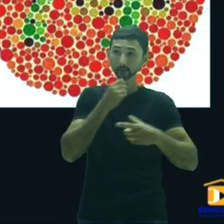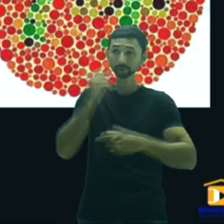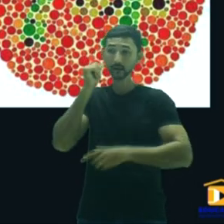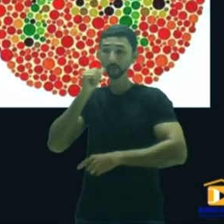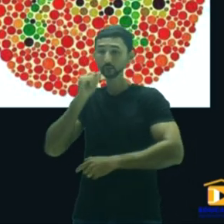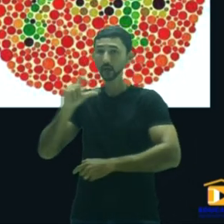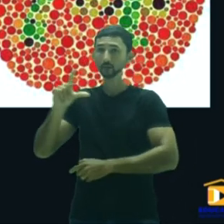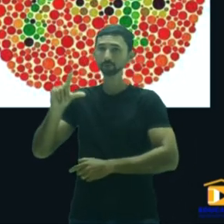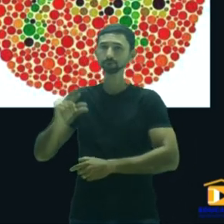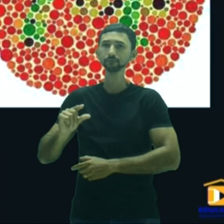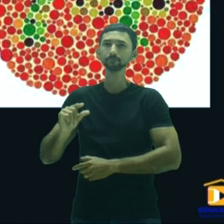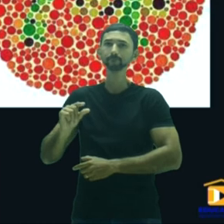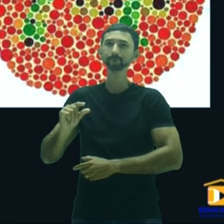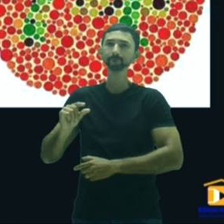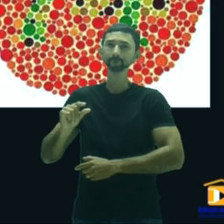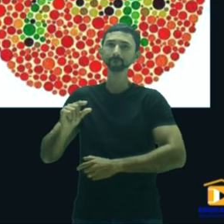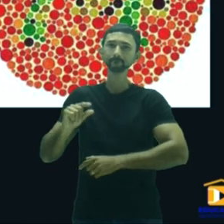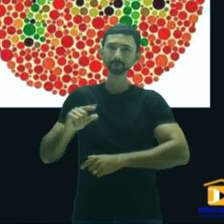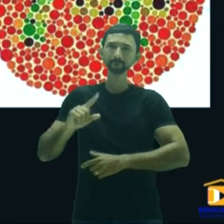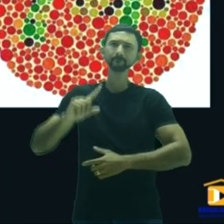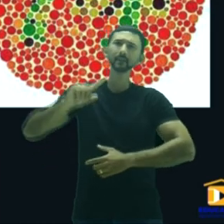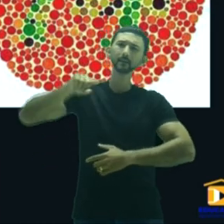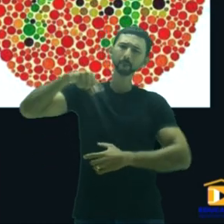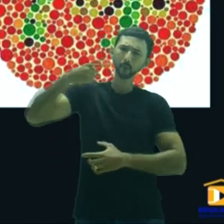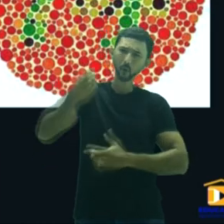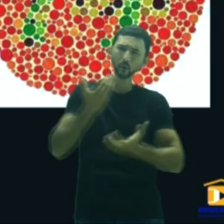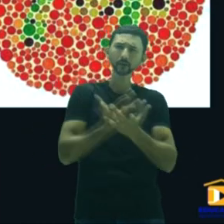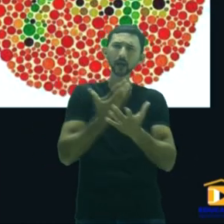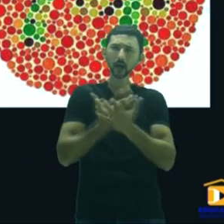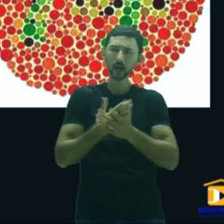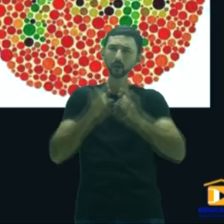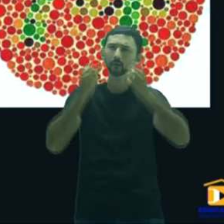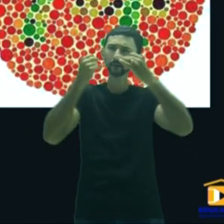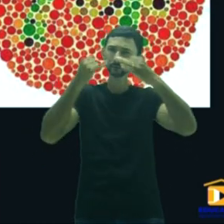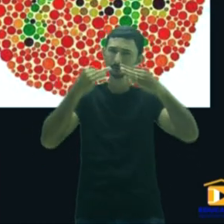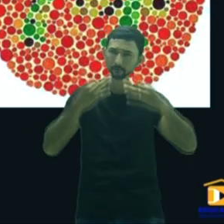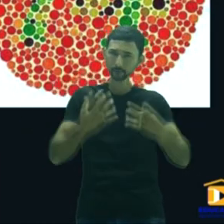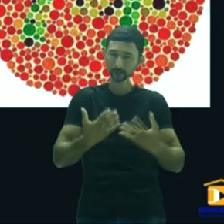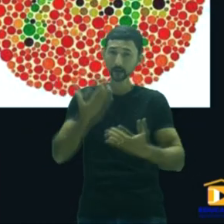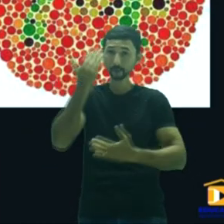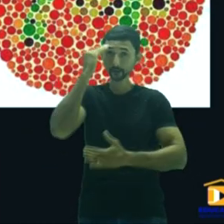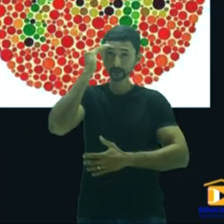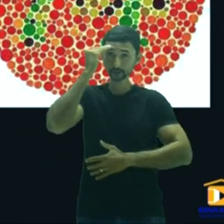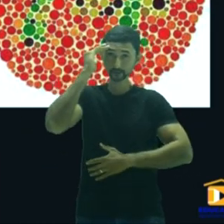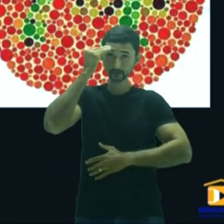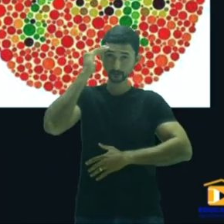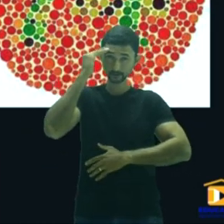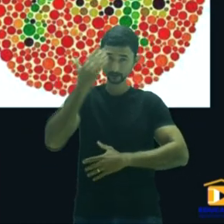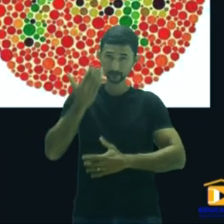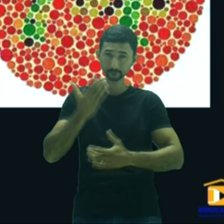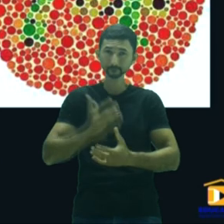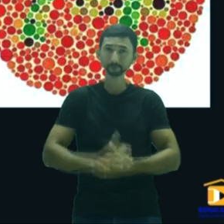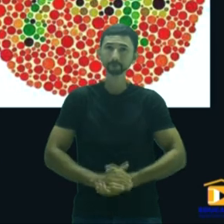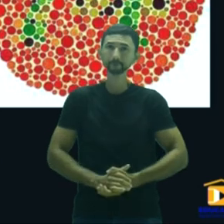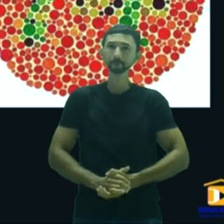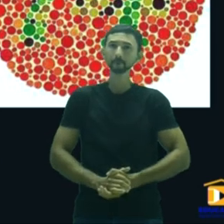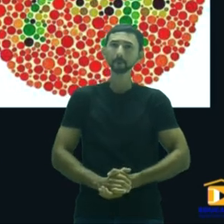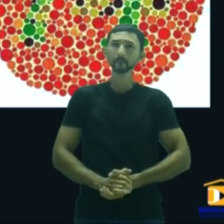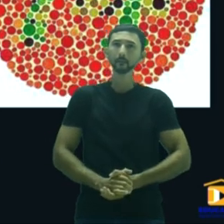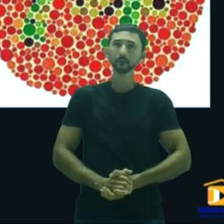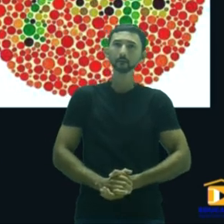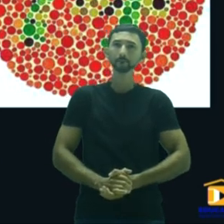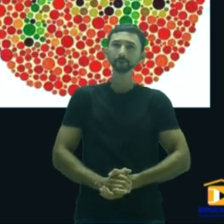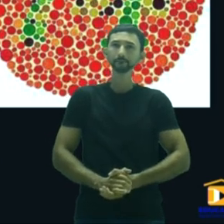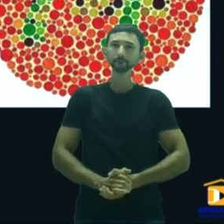mulheres. Né? Que aí a gente depois vai ter uma aula mais específica para você entender o funcionamento dessa